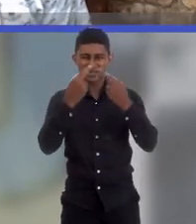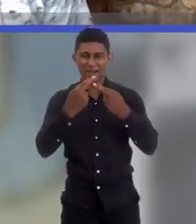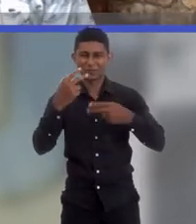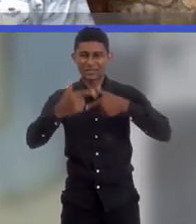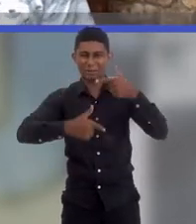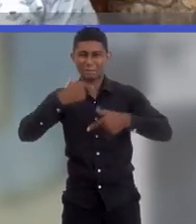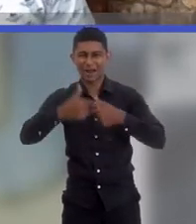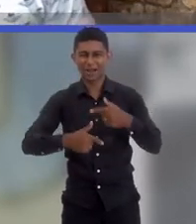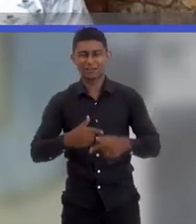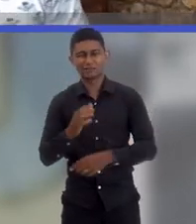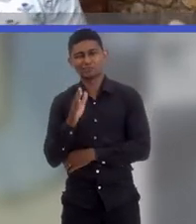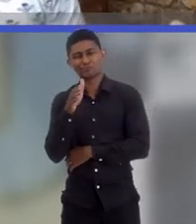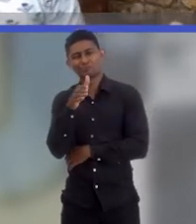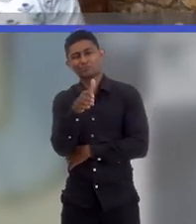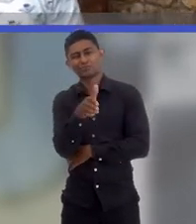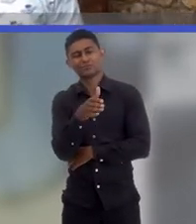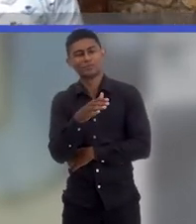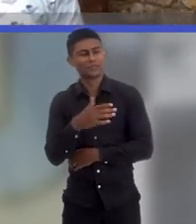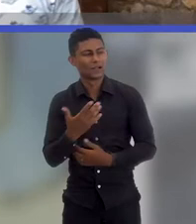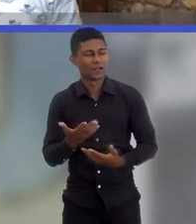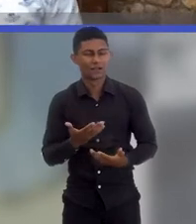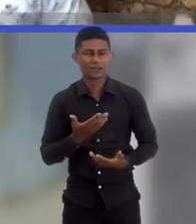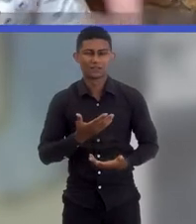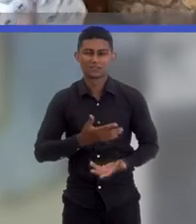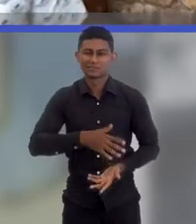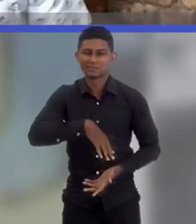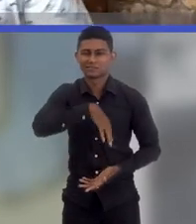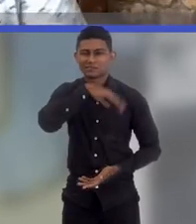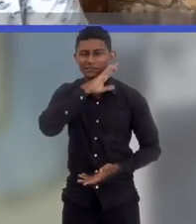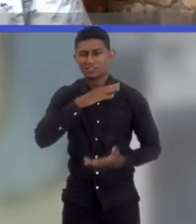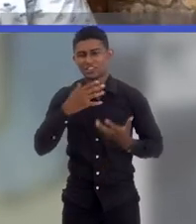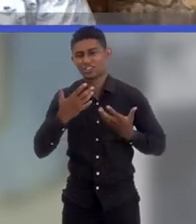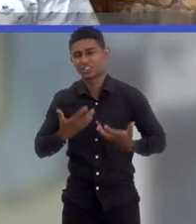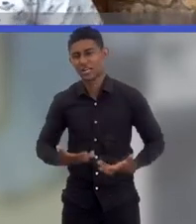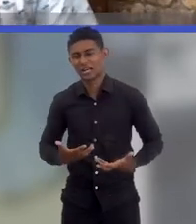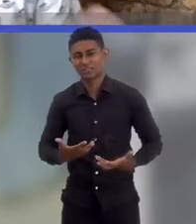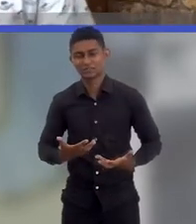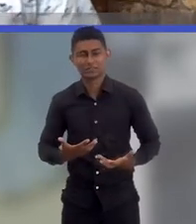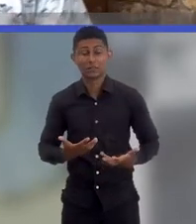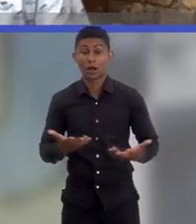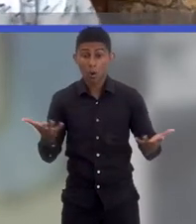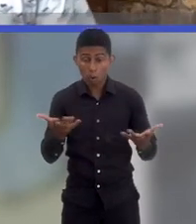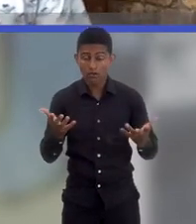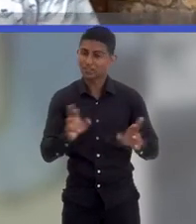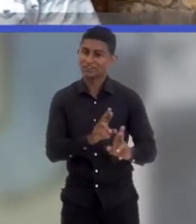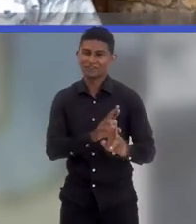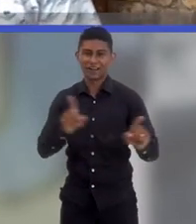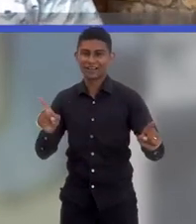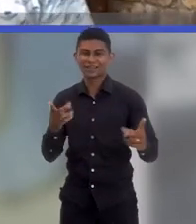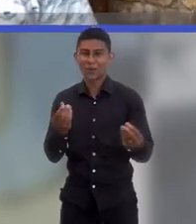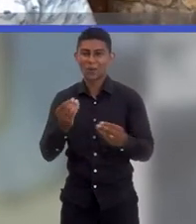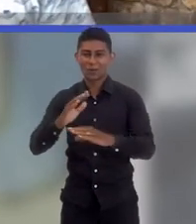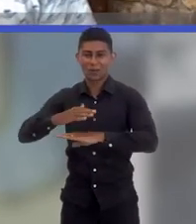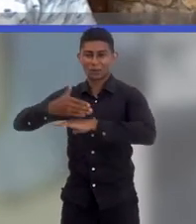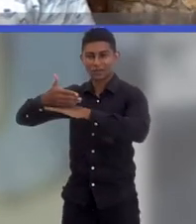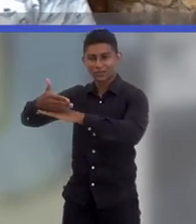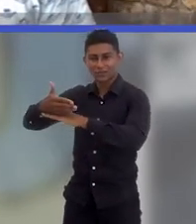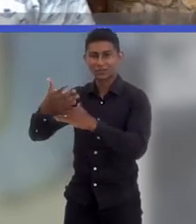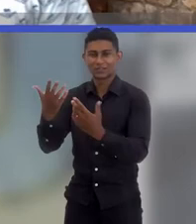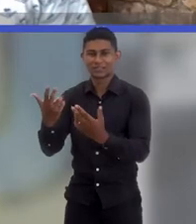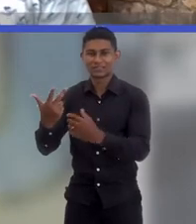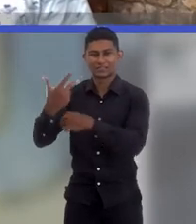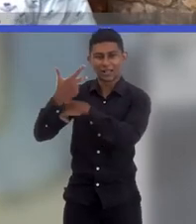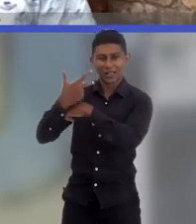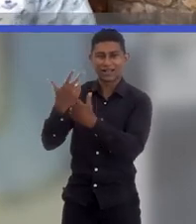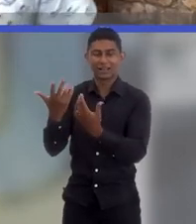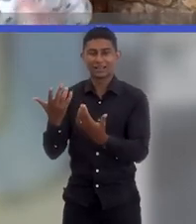Puxa, que reunião chata, podia ter sido um e-mail, né? Hoje em dia a gente se reúne muito mais por computador e tal,